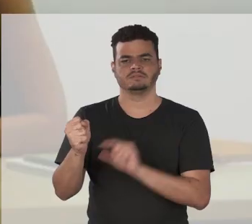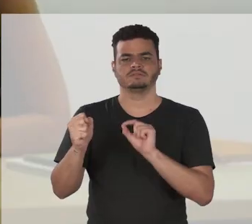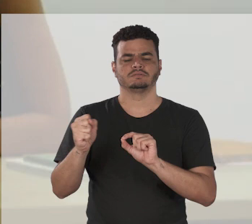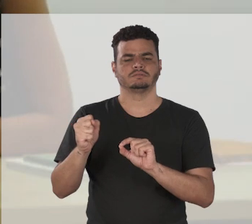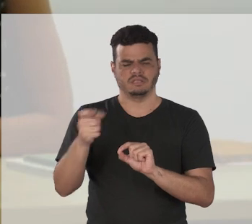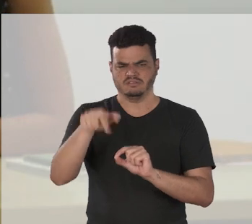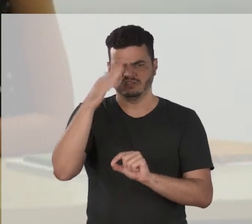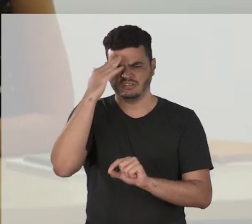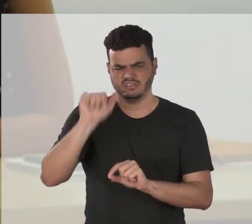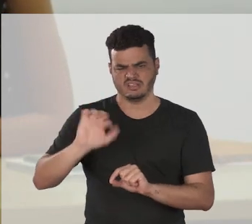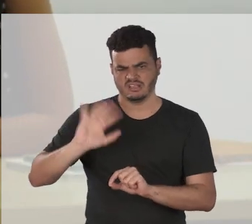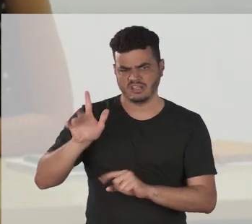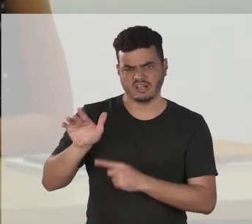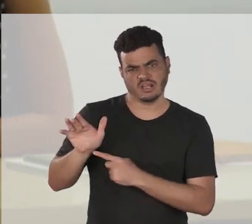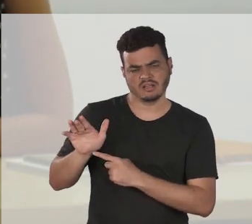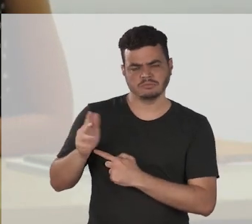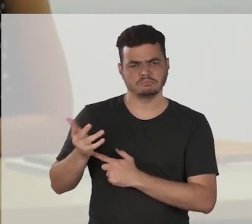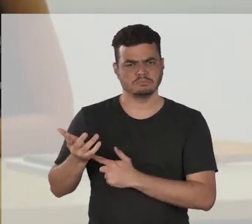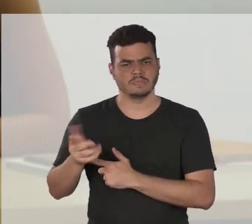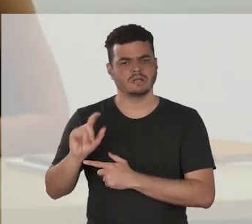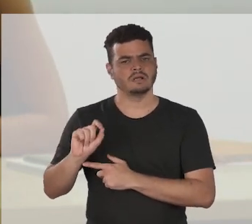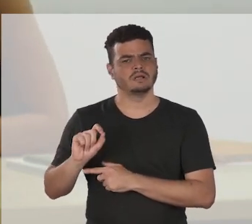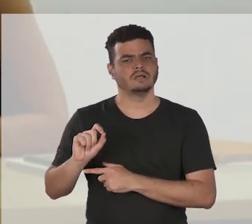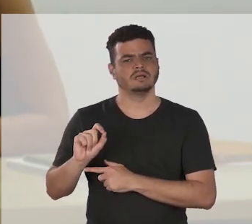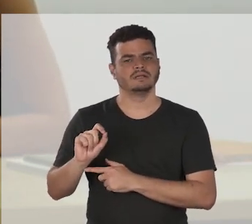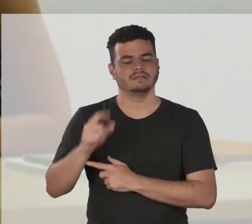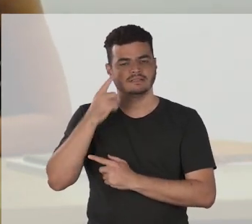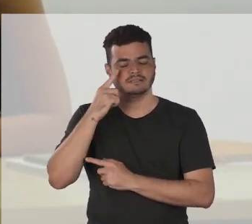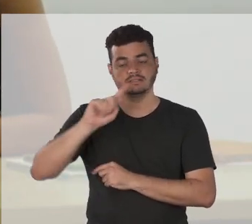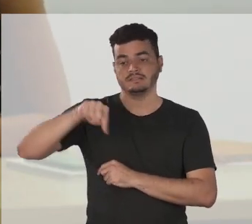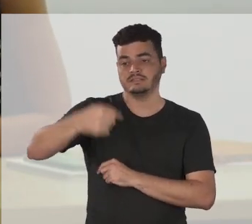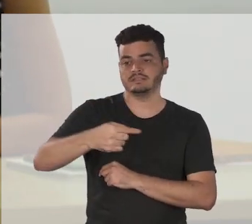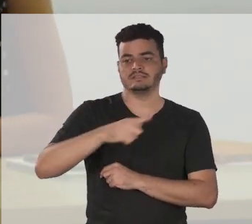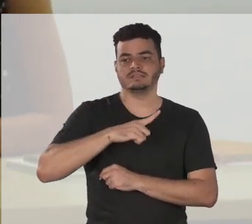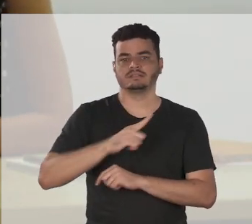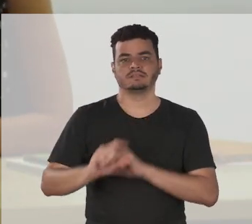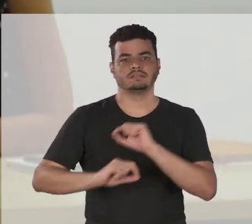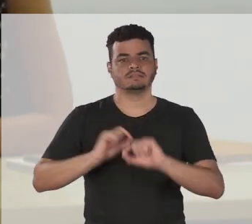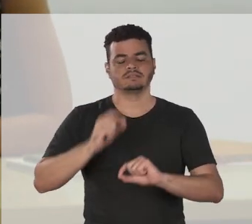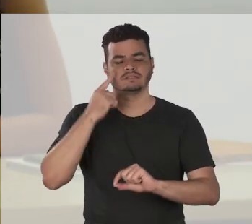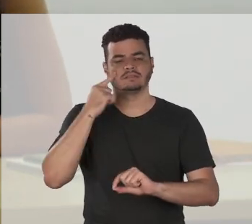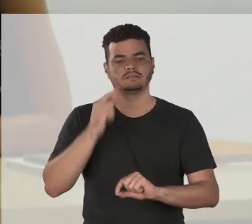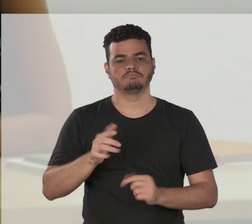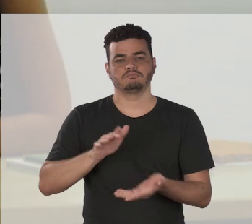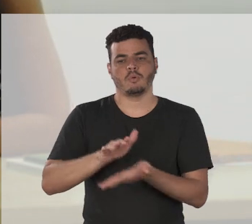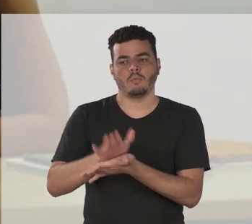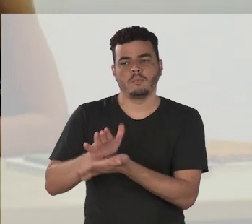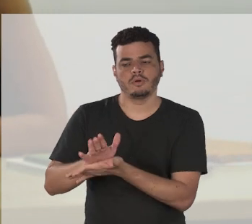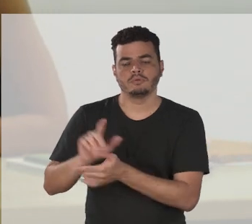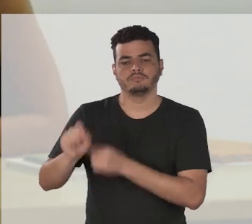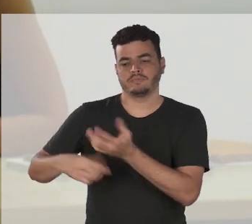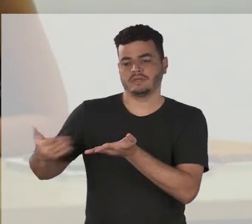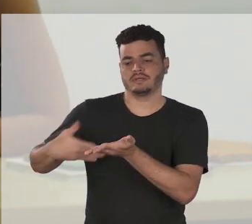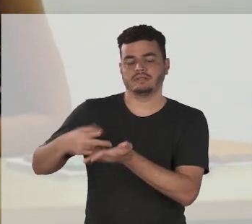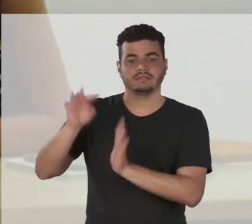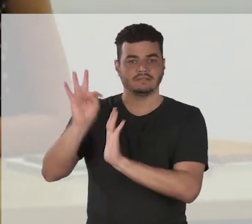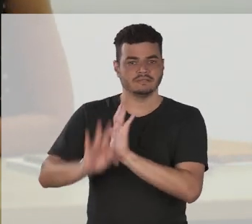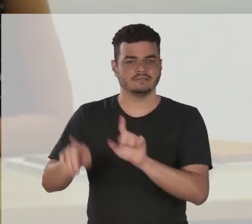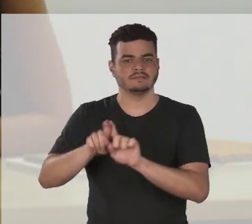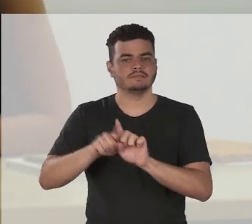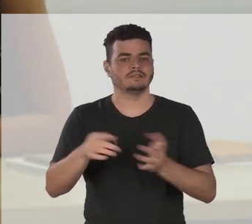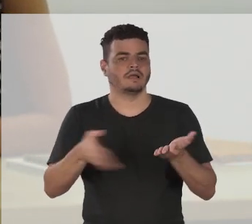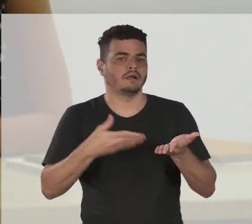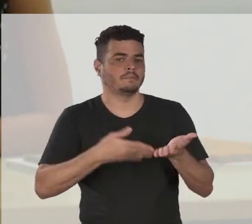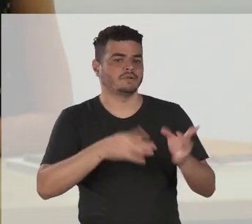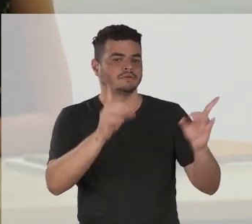sei se essa palavra tem uma tradução, não sei se podem entendê-la. E também produzindo livros de textos,